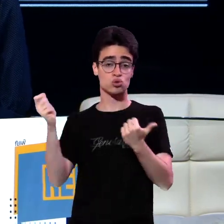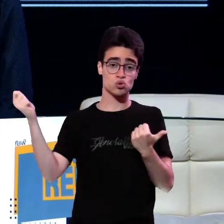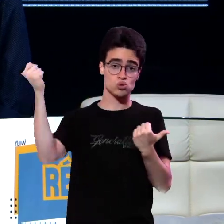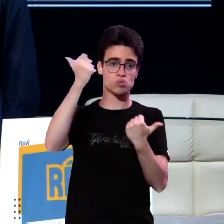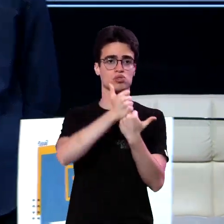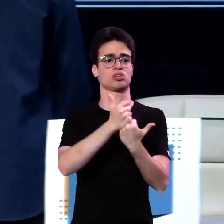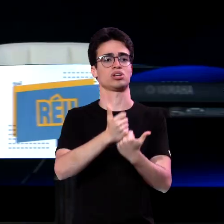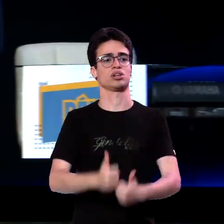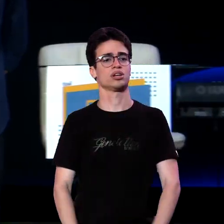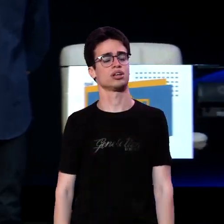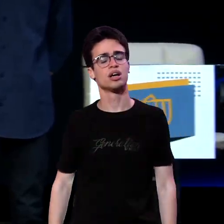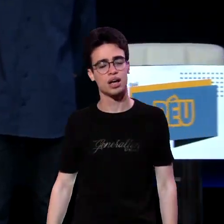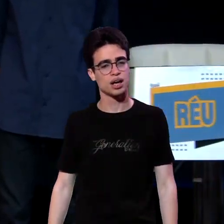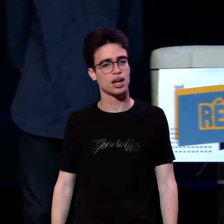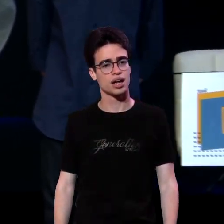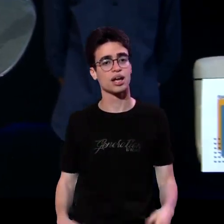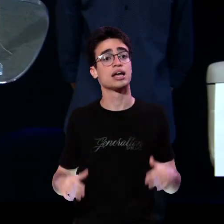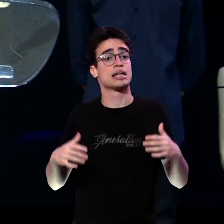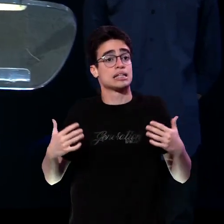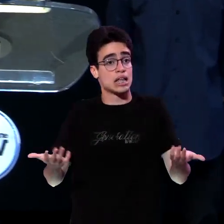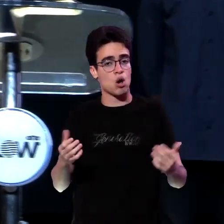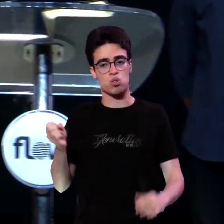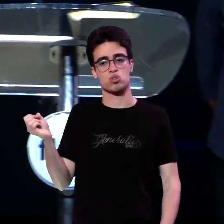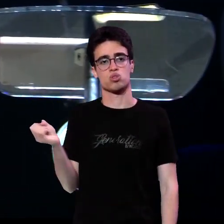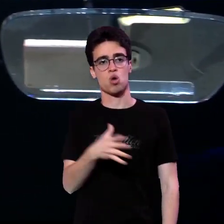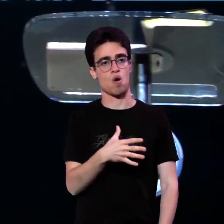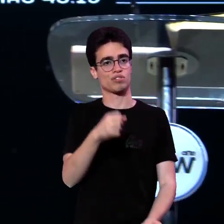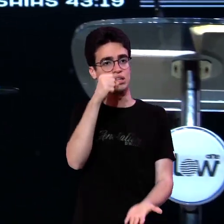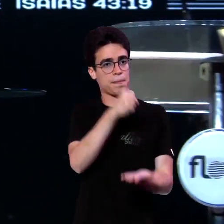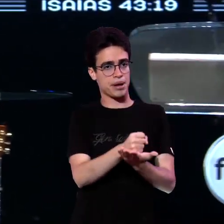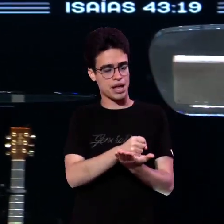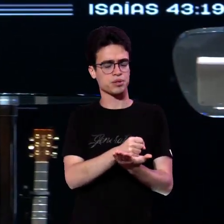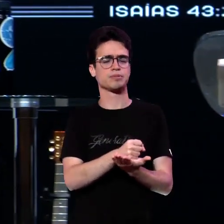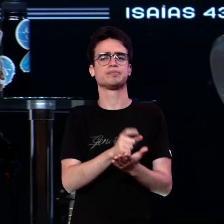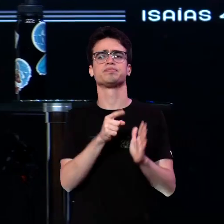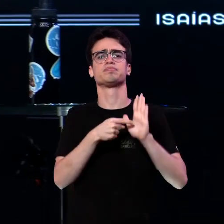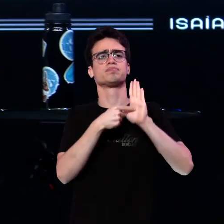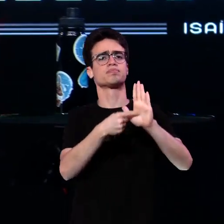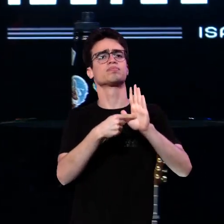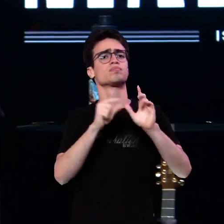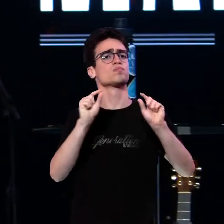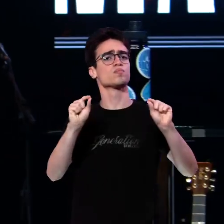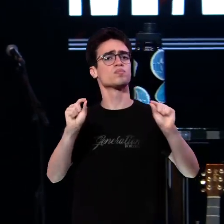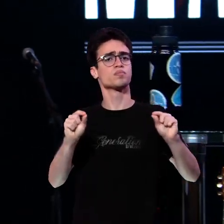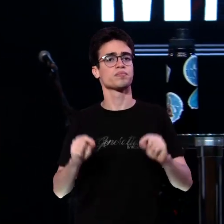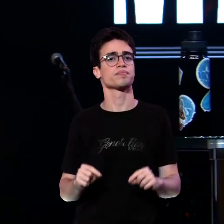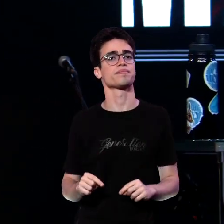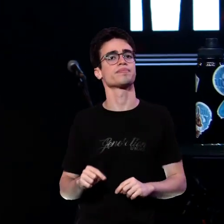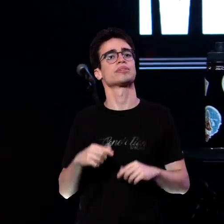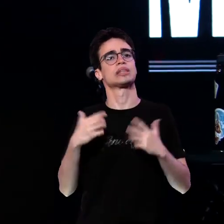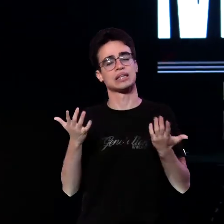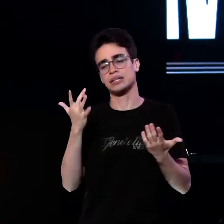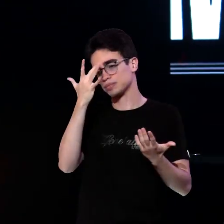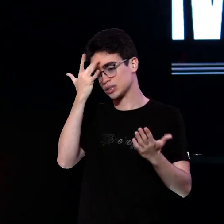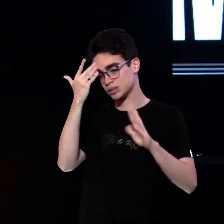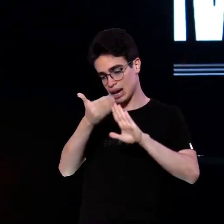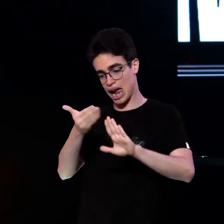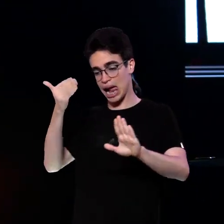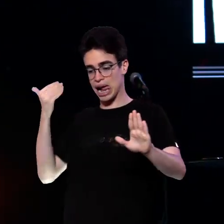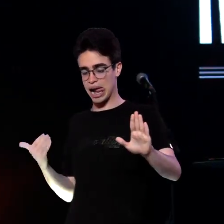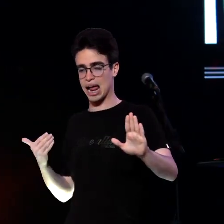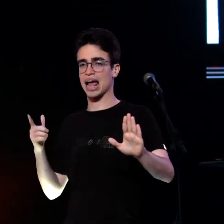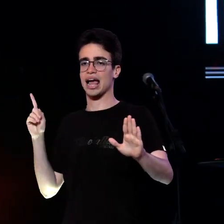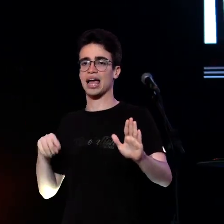E aí o Novo Testamento apresenta o que os homens no livro de Jó tentaram entender, mas só